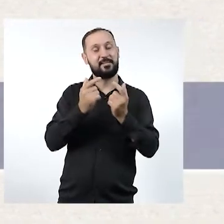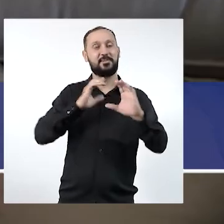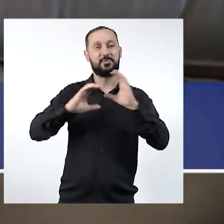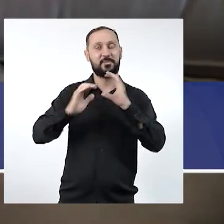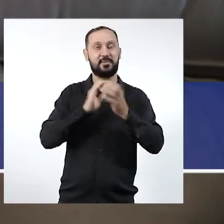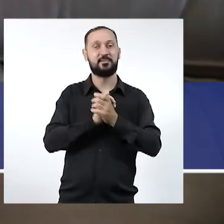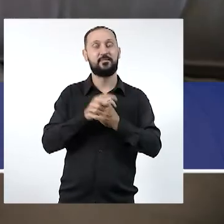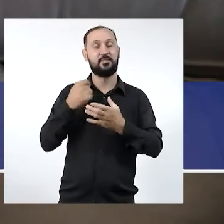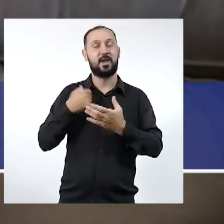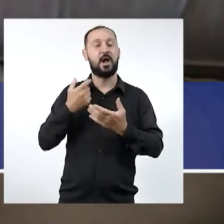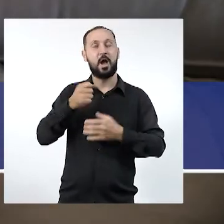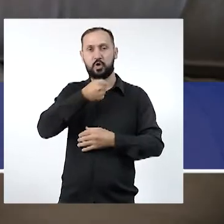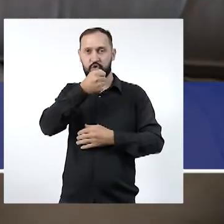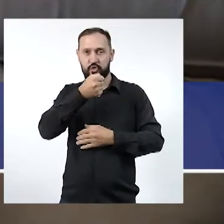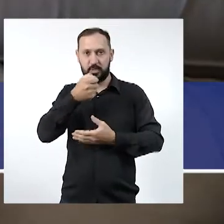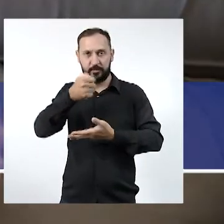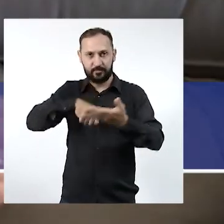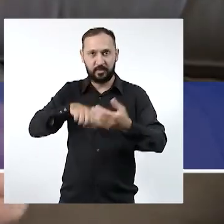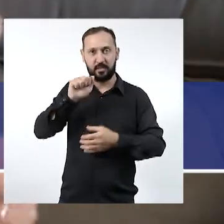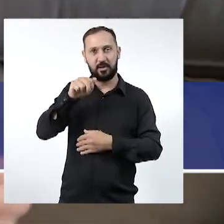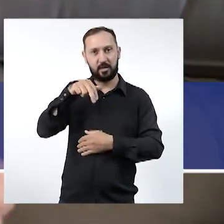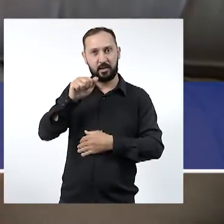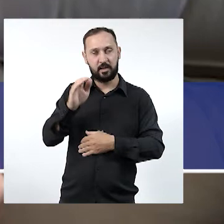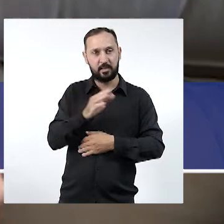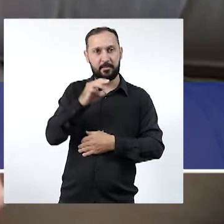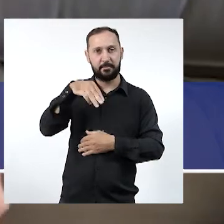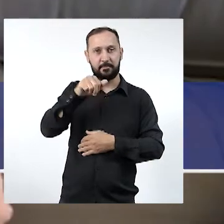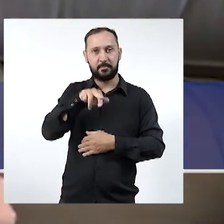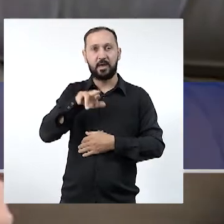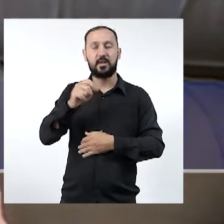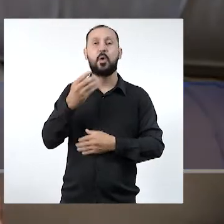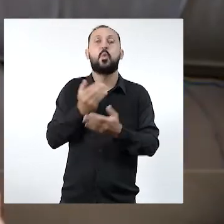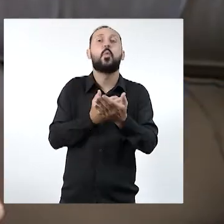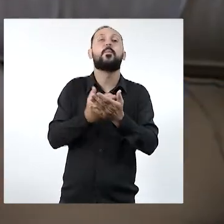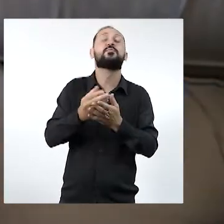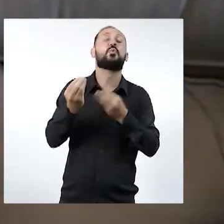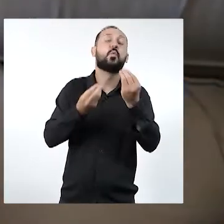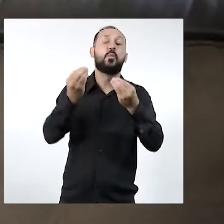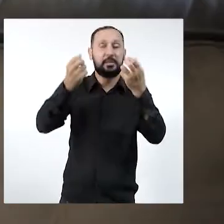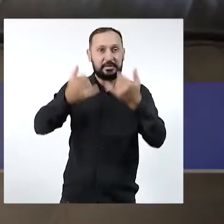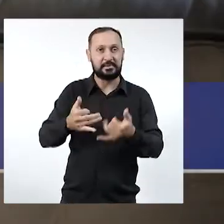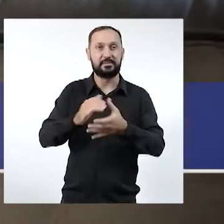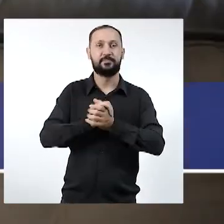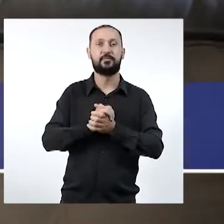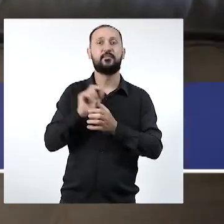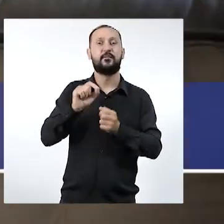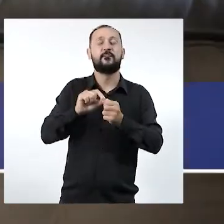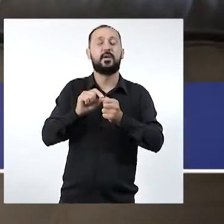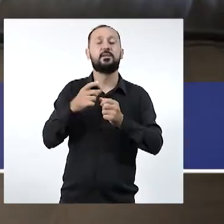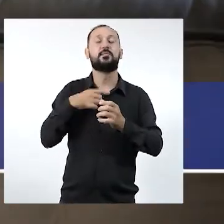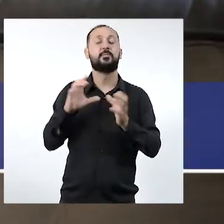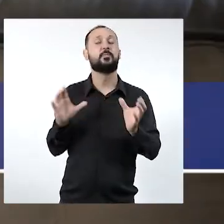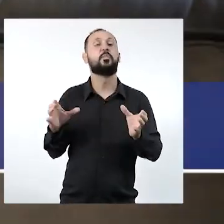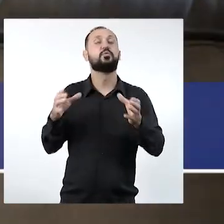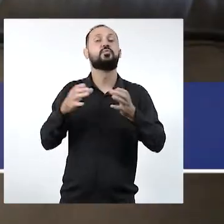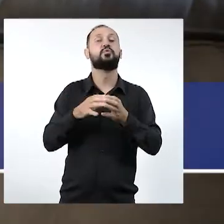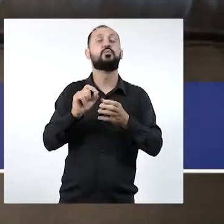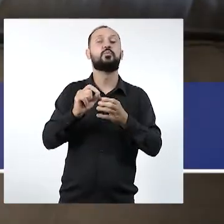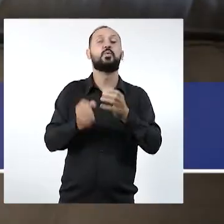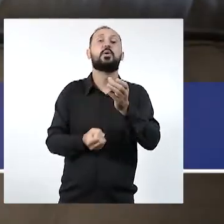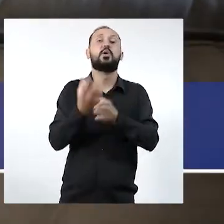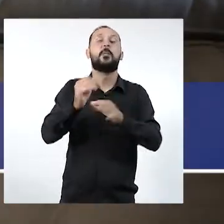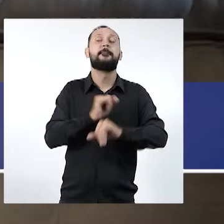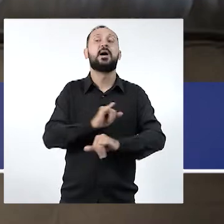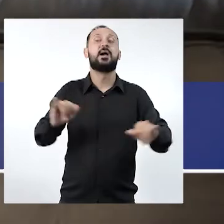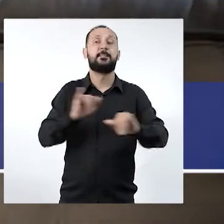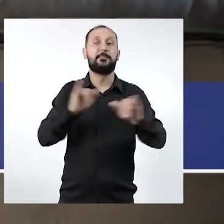Sul. A jornalista e autora do material, Ana Maria Cis, explica como a iniciativa surgiu. Ele foi feito para a campanha Maio Laranja,